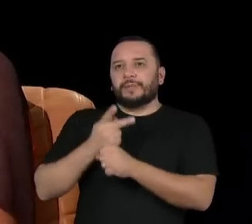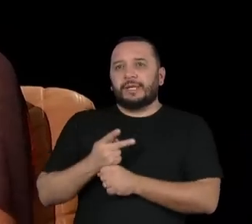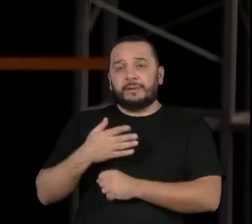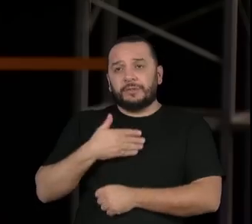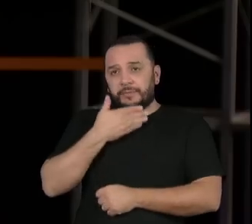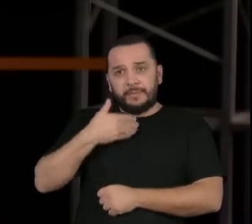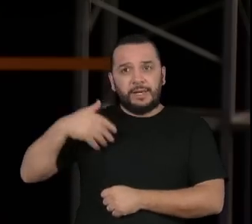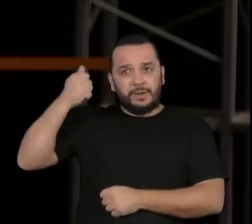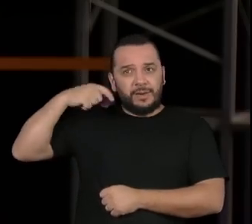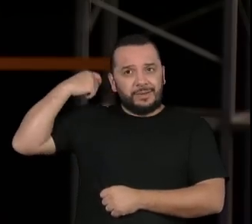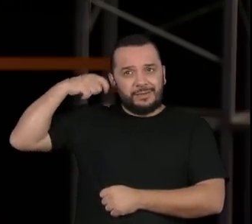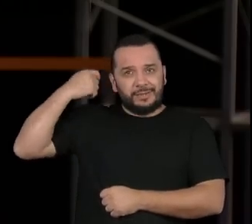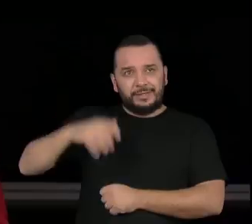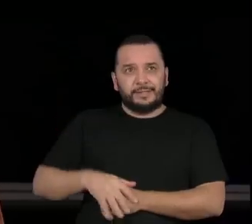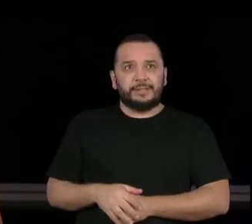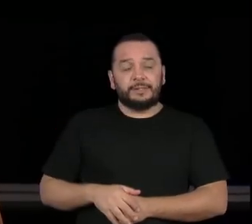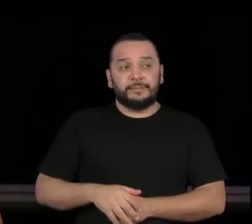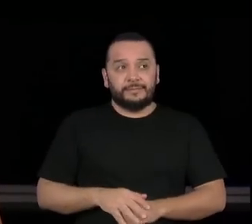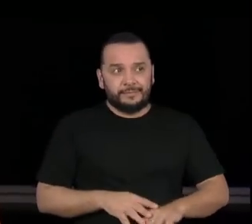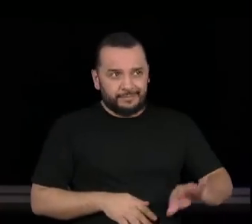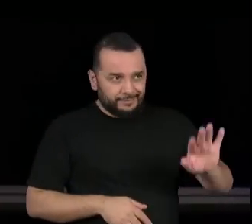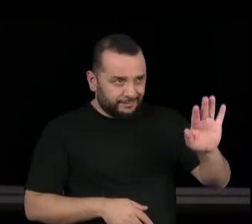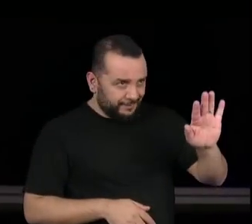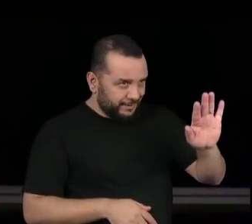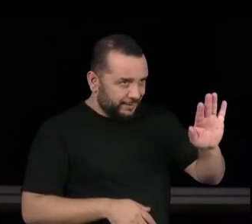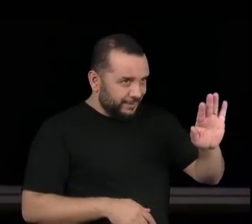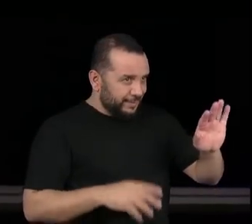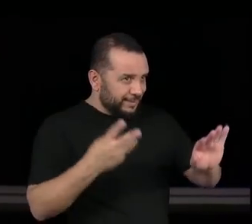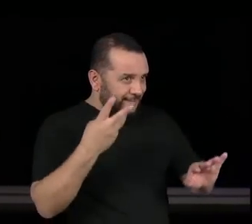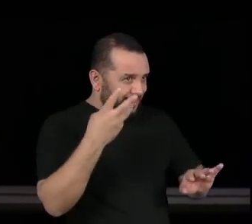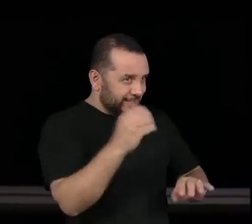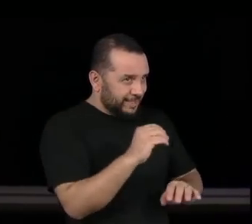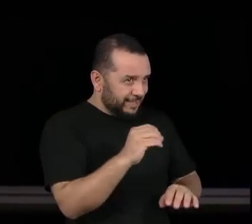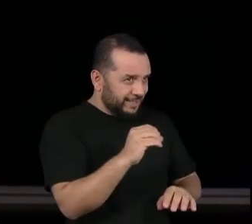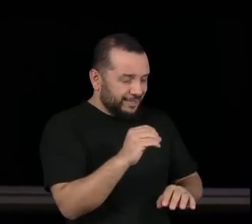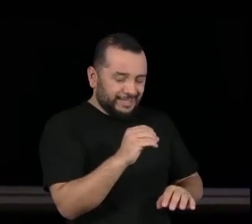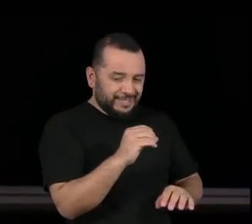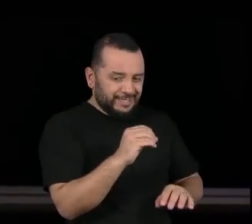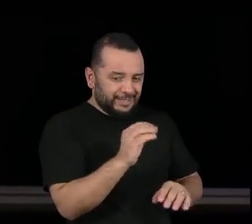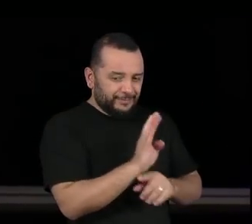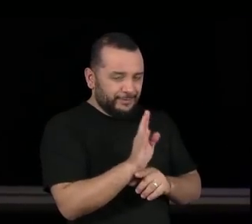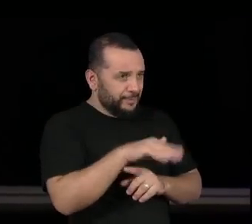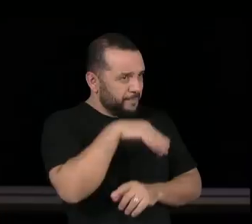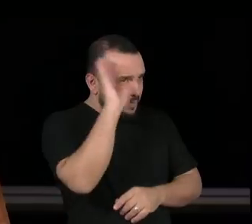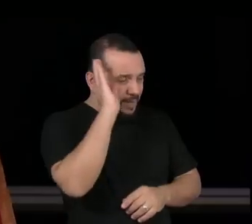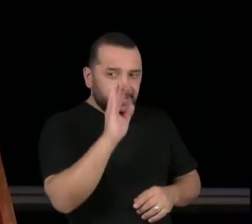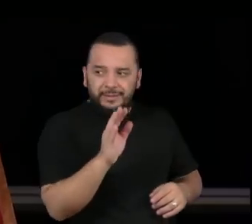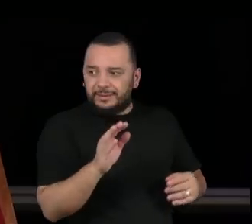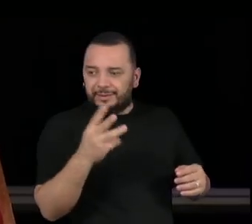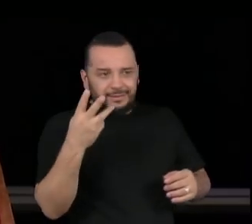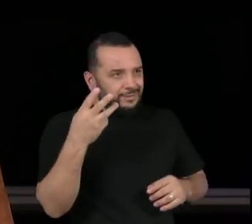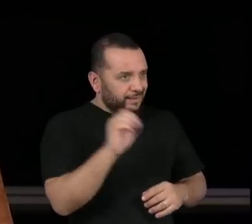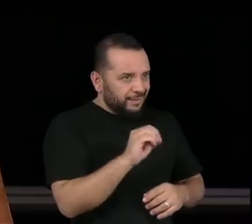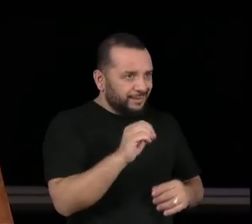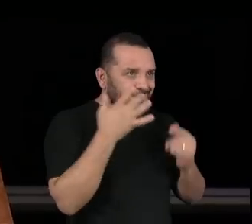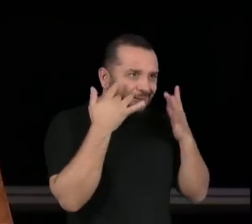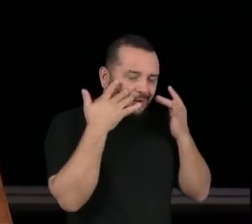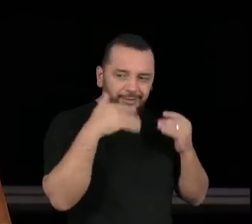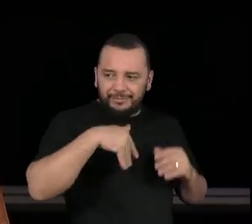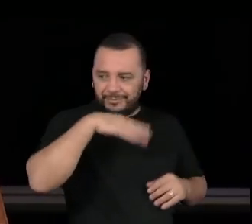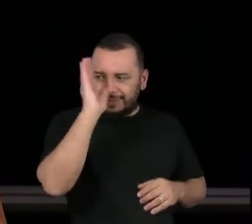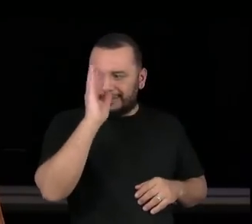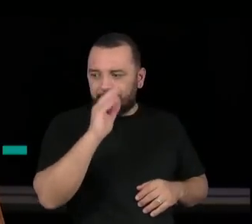nesse filme. Agora, Itala, depois de mais de 30 filmes, mais de 30 peças de teatro, mais de